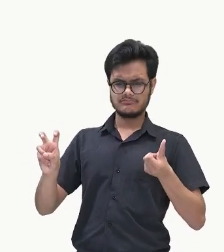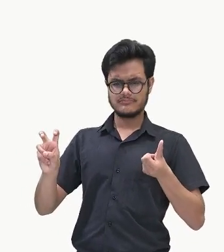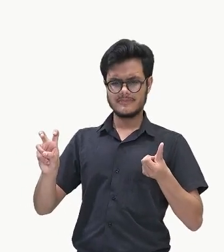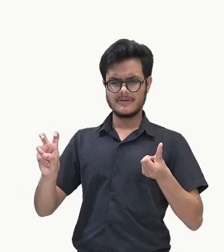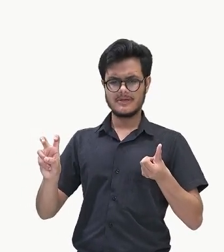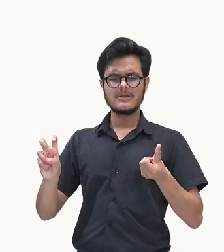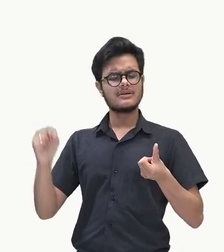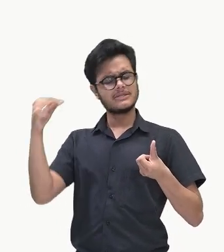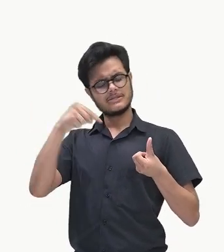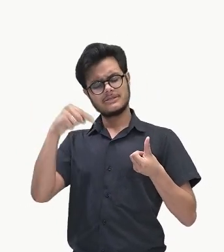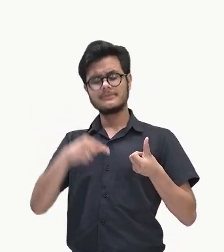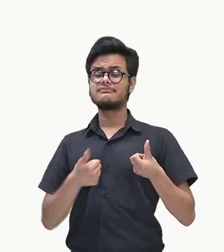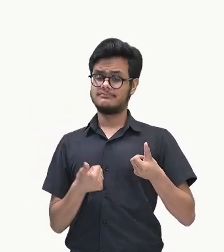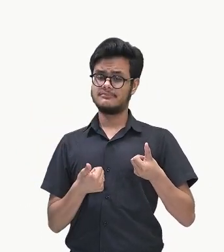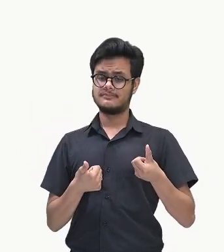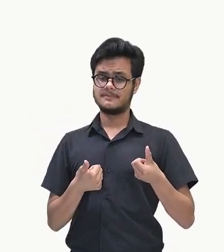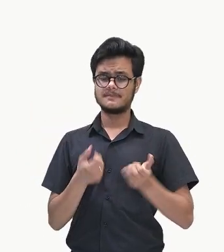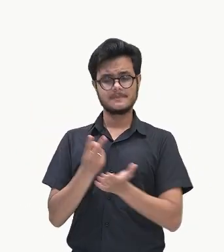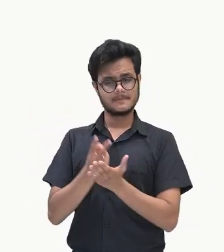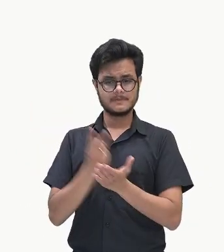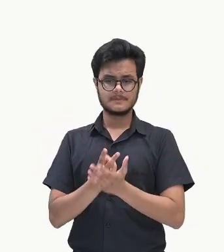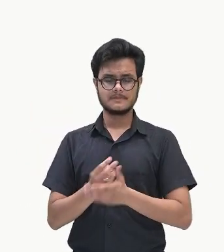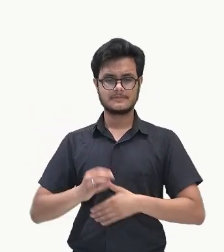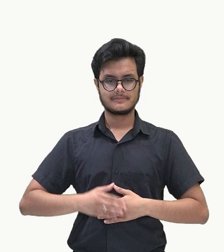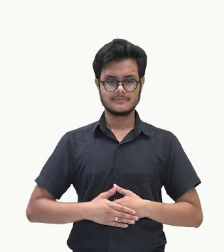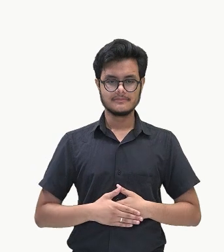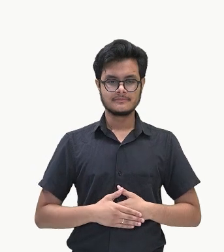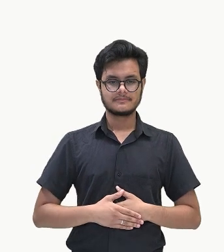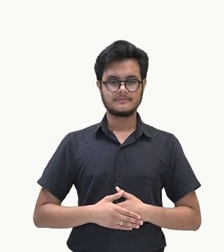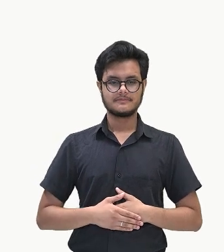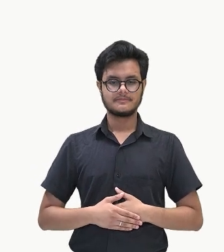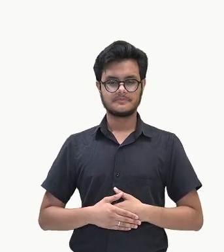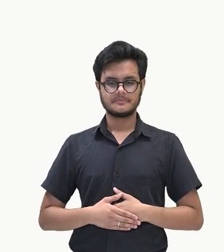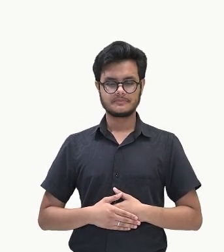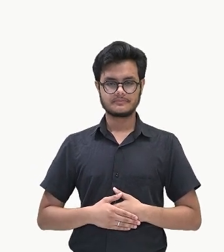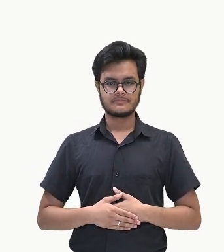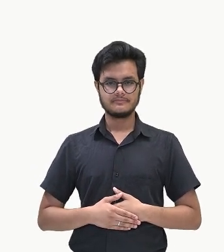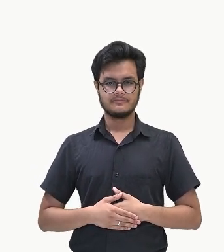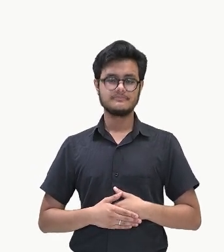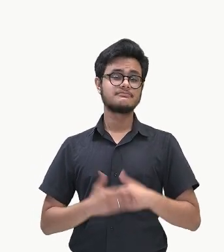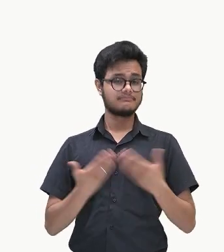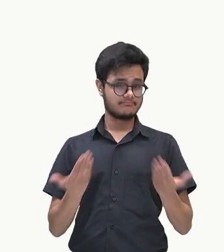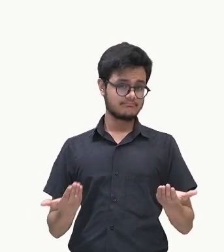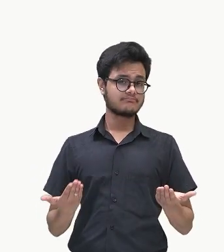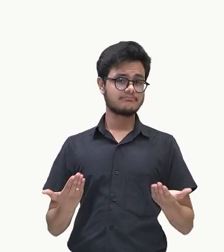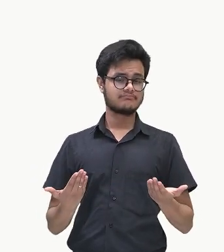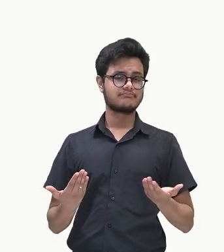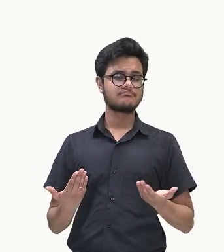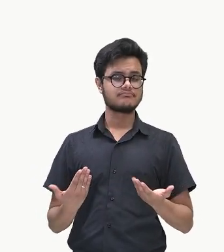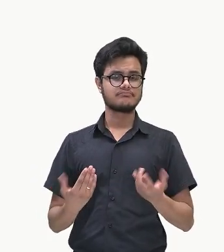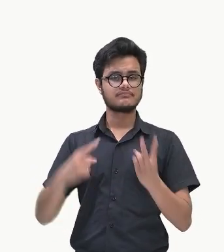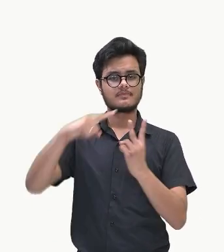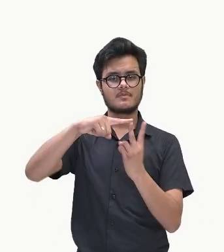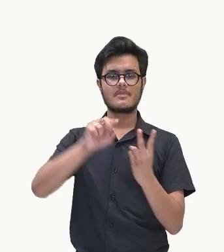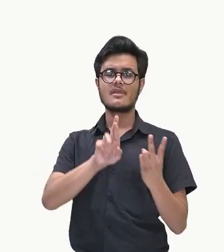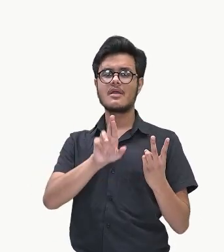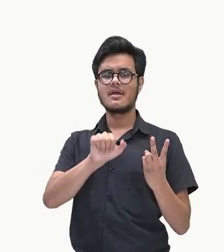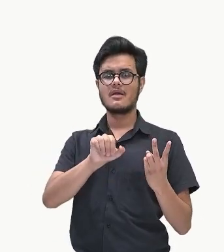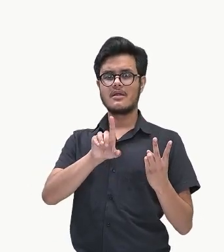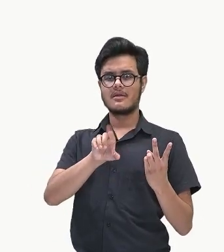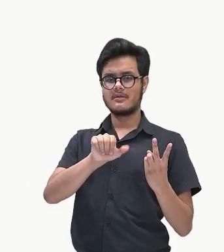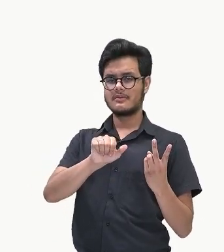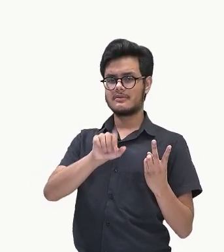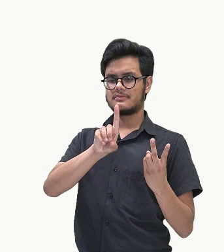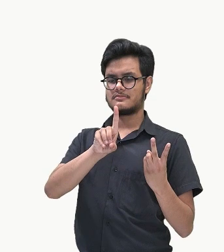Como eu sei que quando os índices são iguais, o meu radicando maior indicará o maior